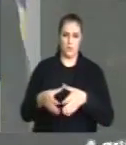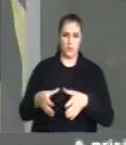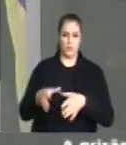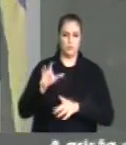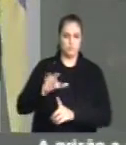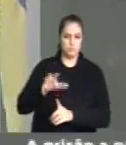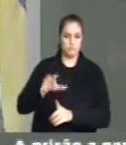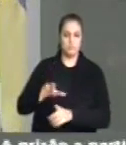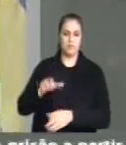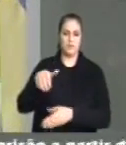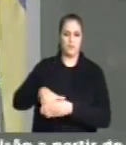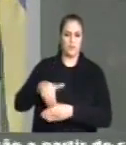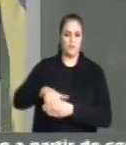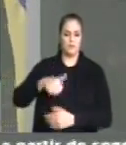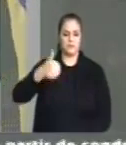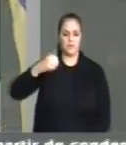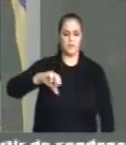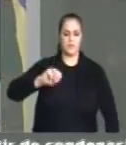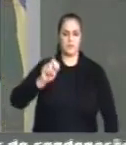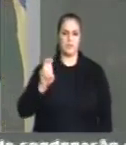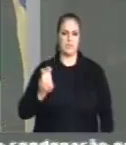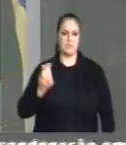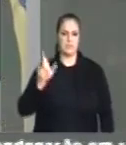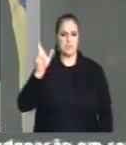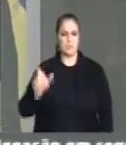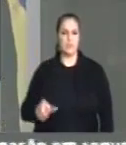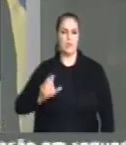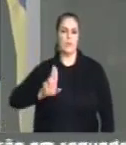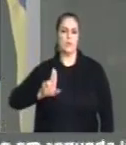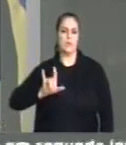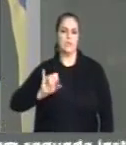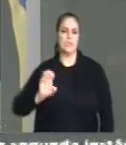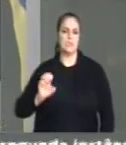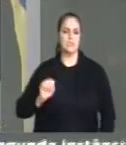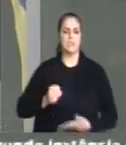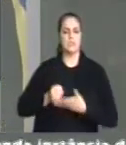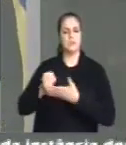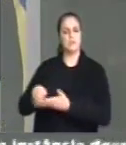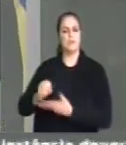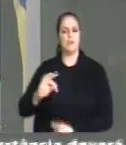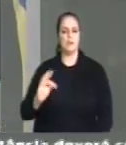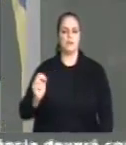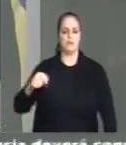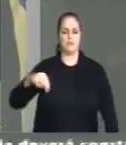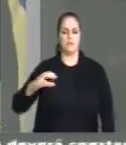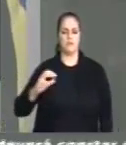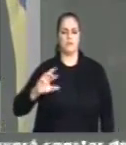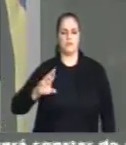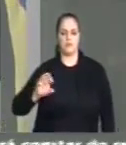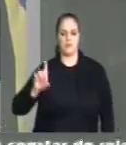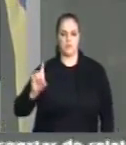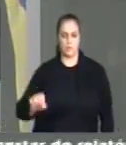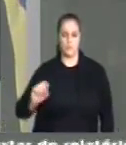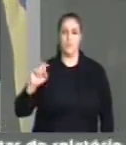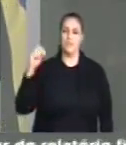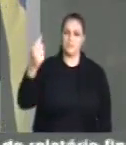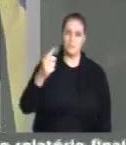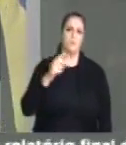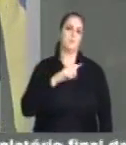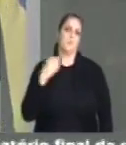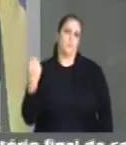em 1985, Ulisses apoiou Tancredo Neves e, após a morte do presidente